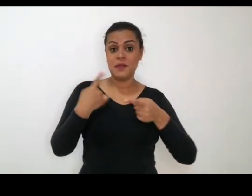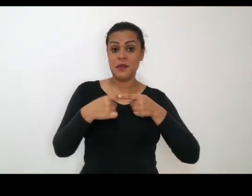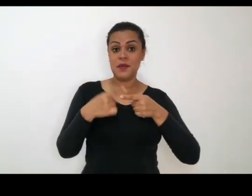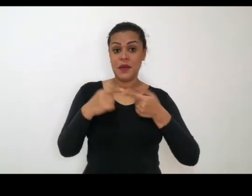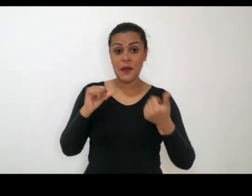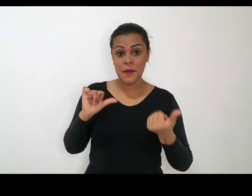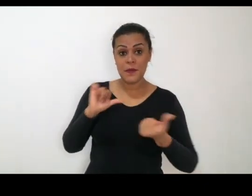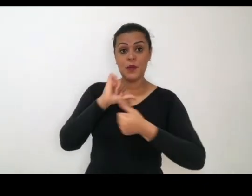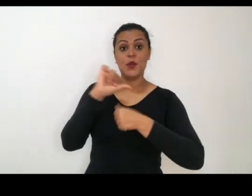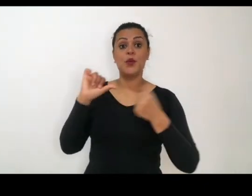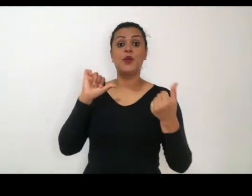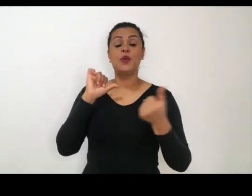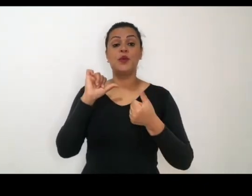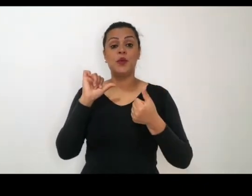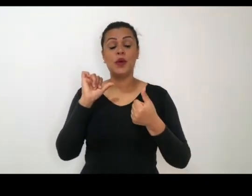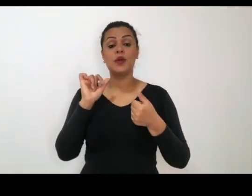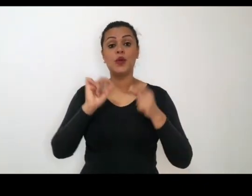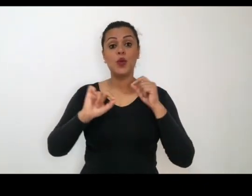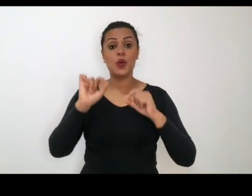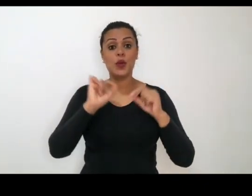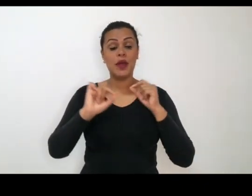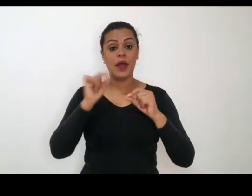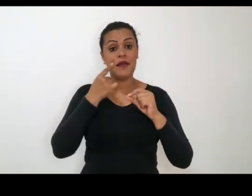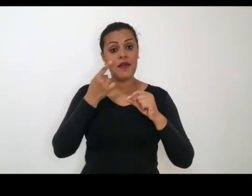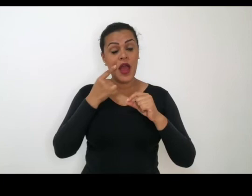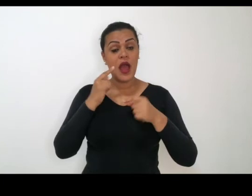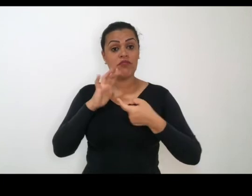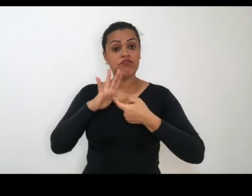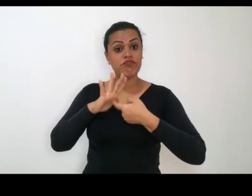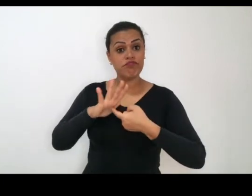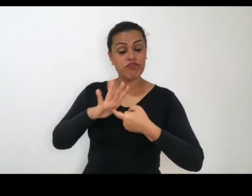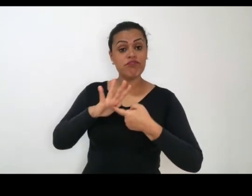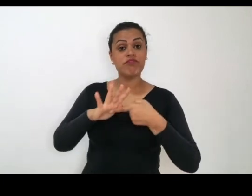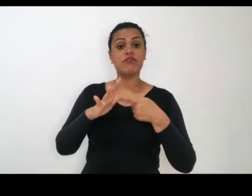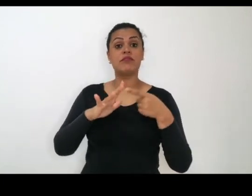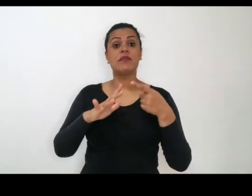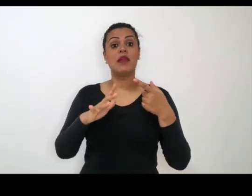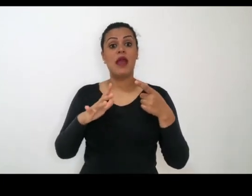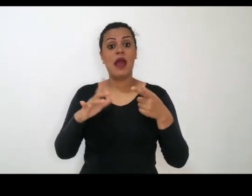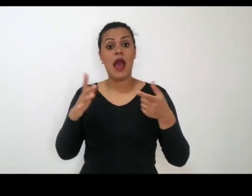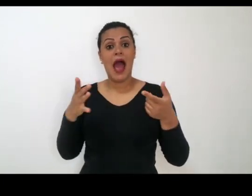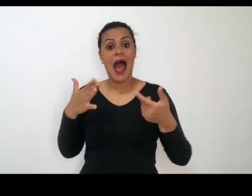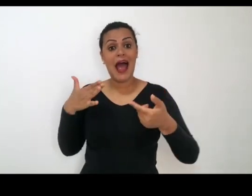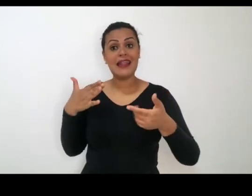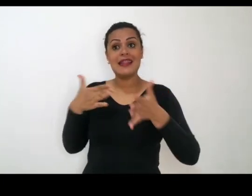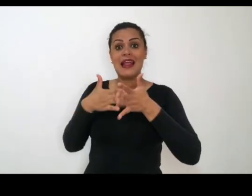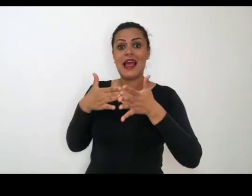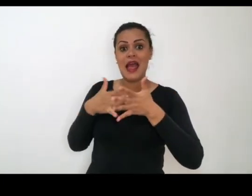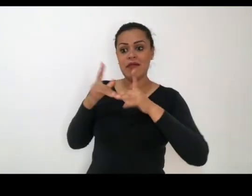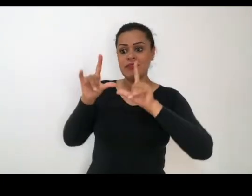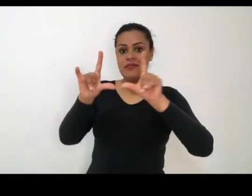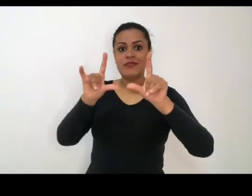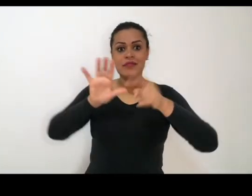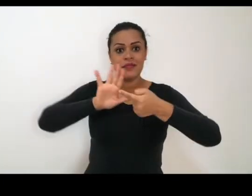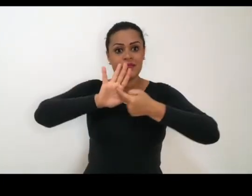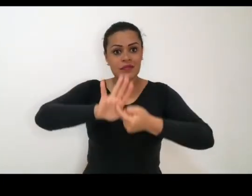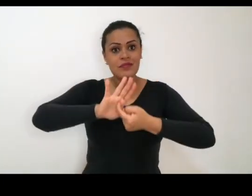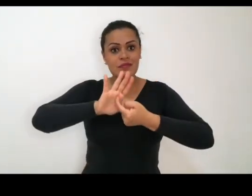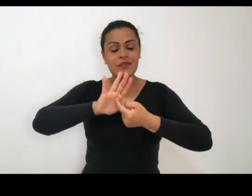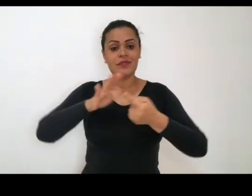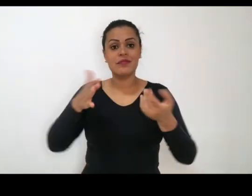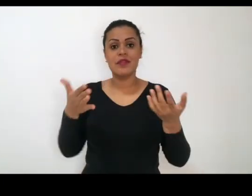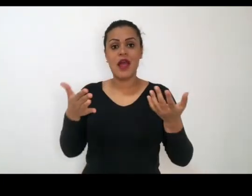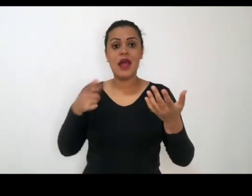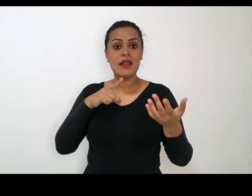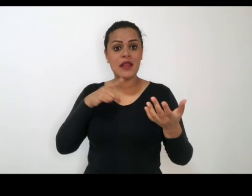projeções, até chegar numa tela, seja qual tela for, aí né, tem um caminho, tem um trajeto que modifica